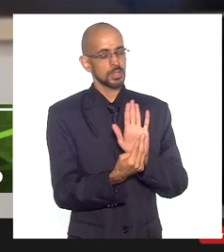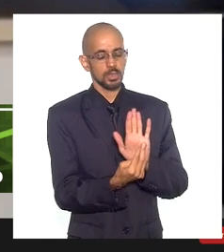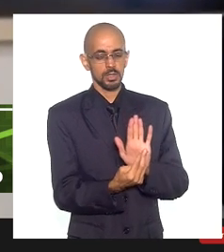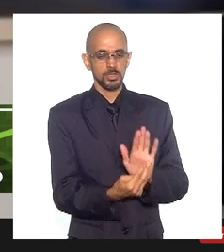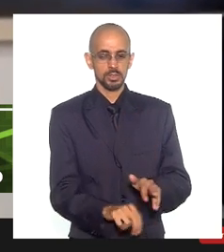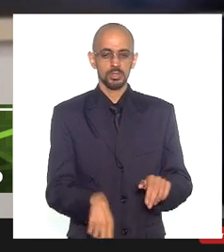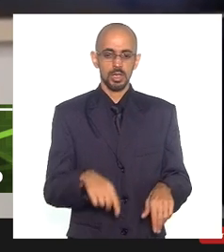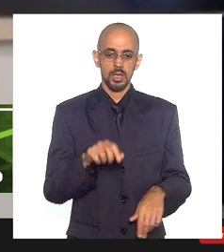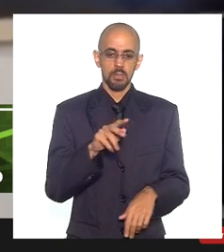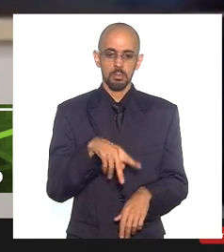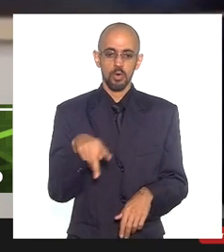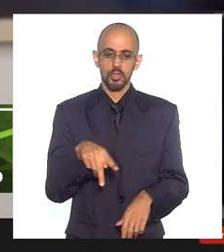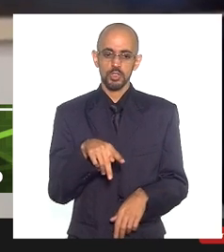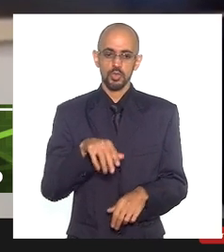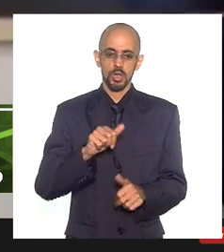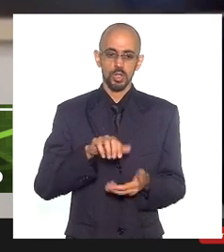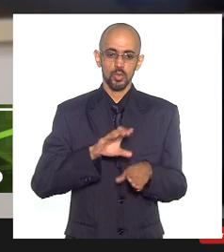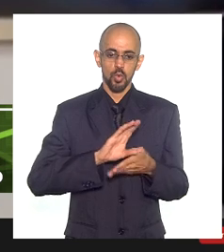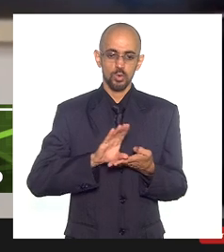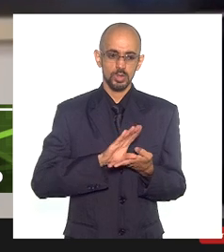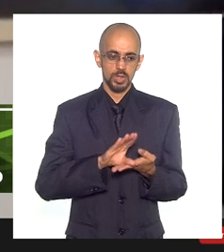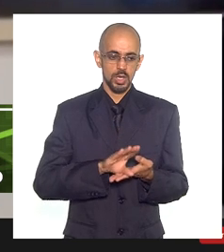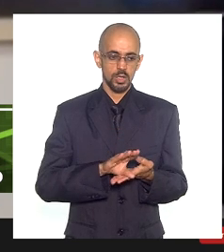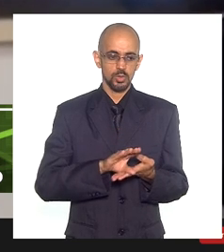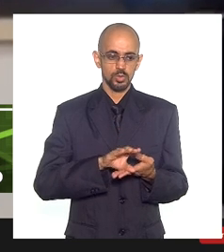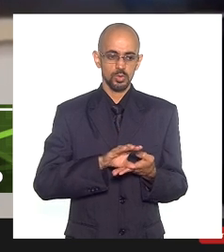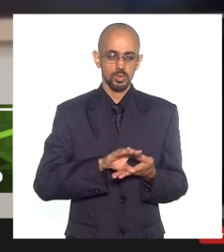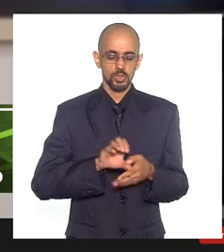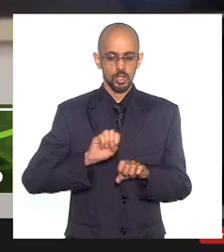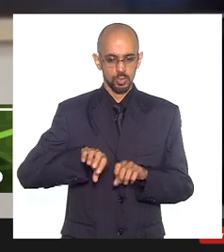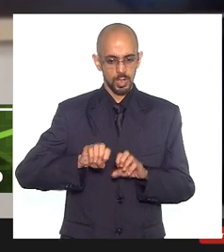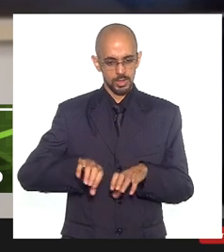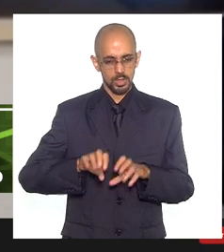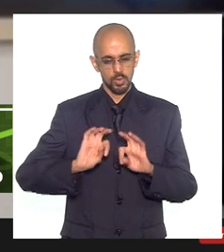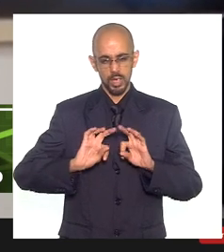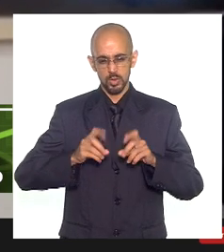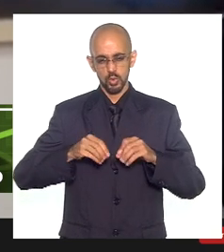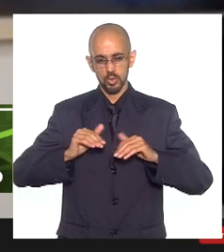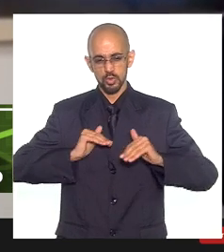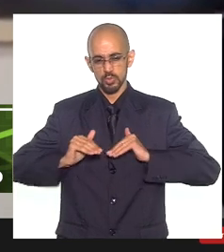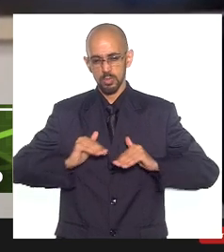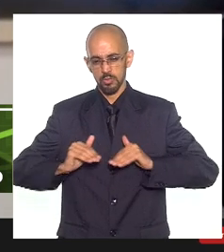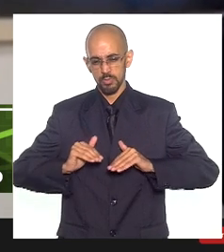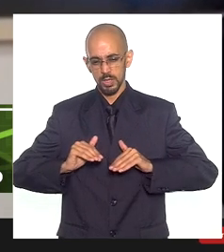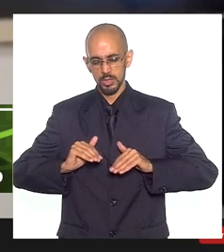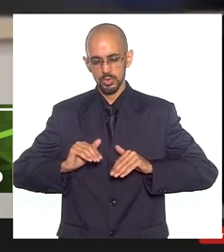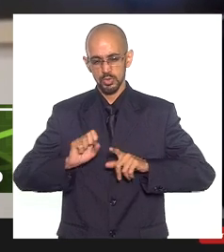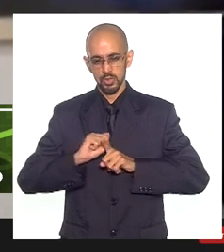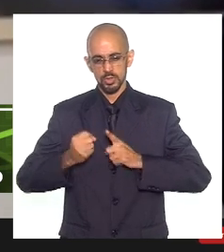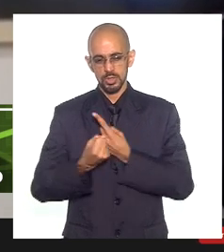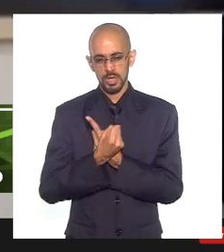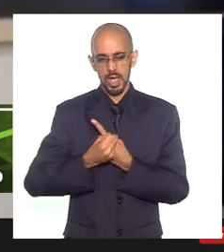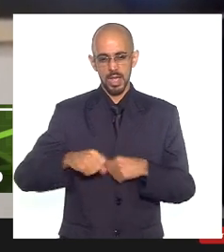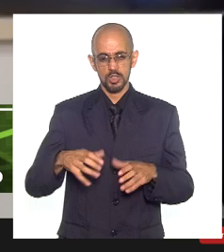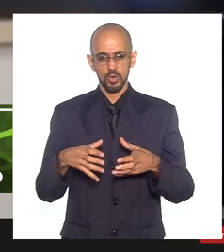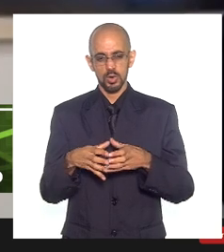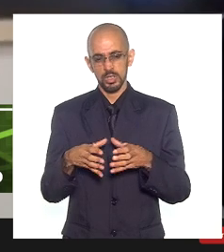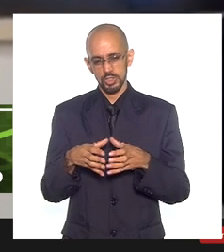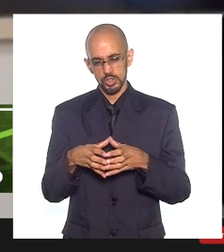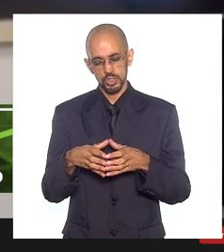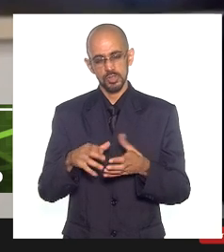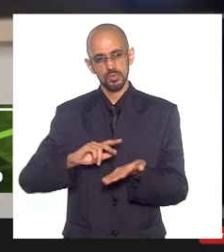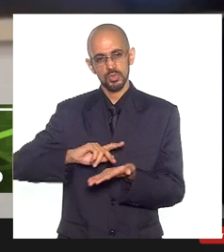Brenner, do Conselho Estadual de Educação, a todos os movimentos sociais, coletivos, representantes dos